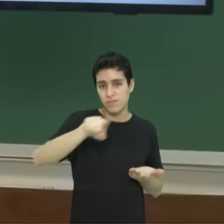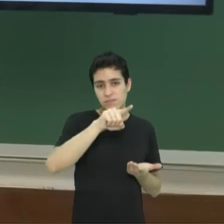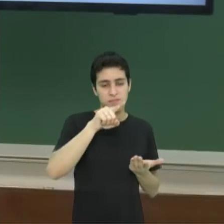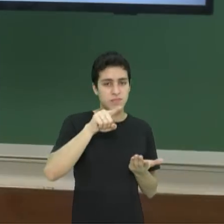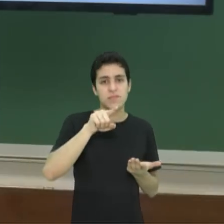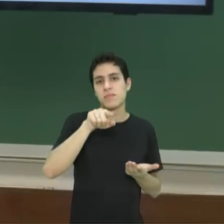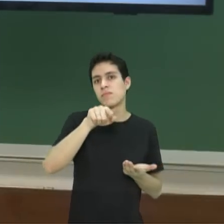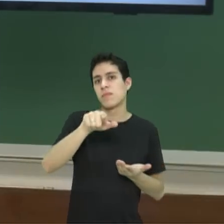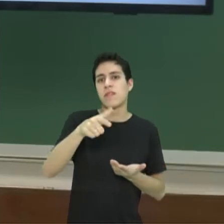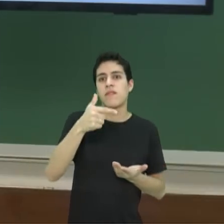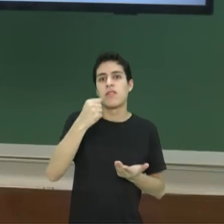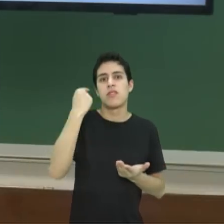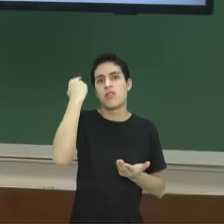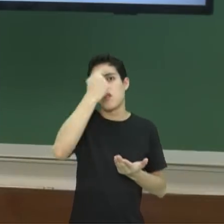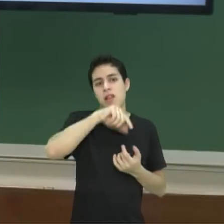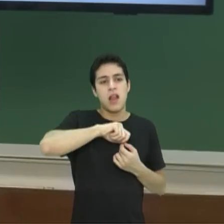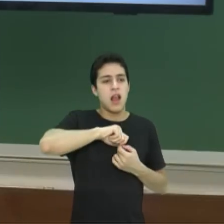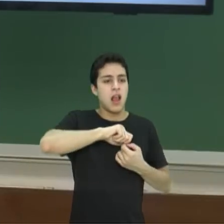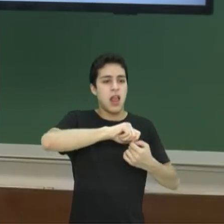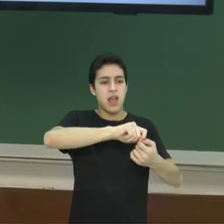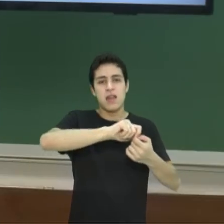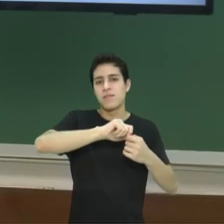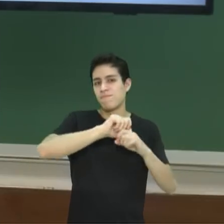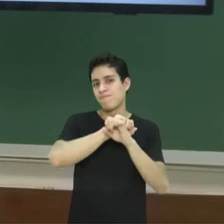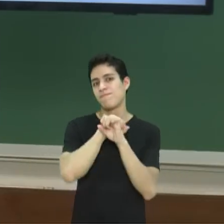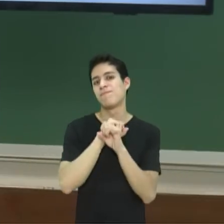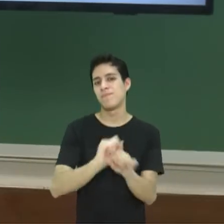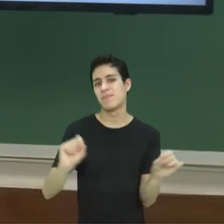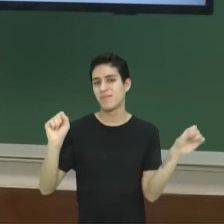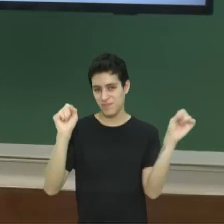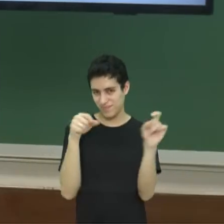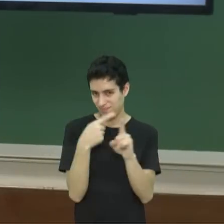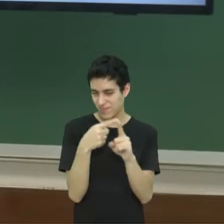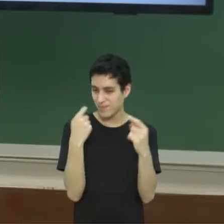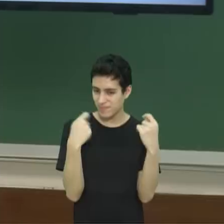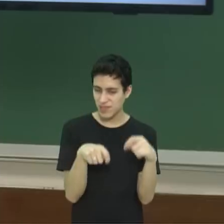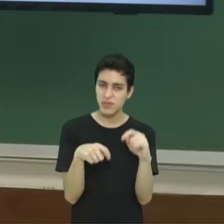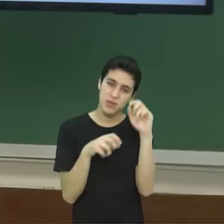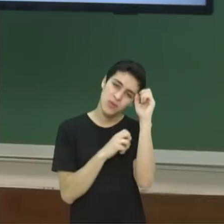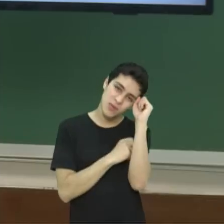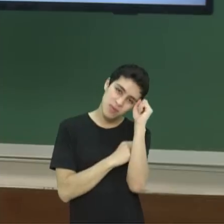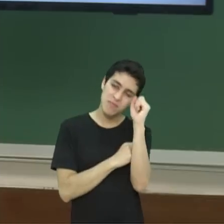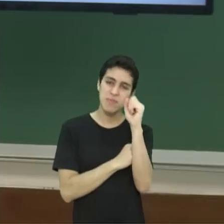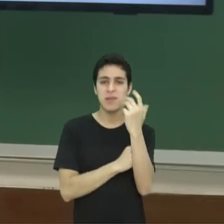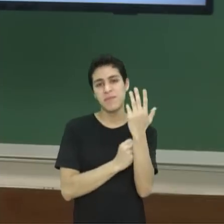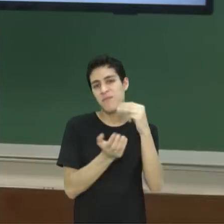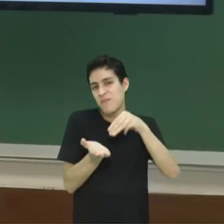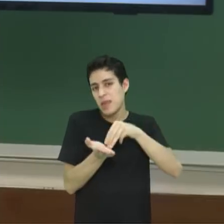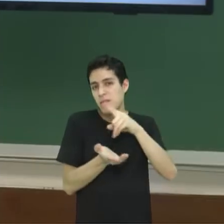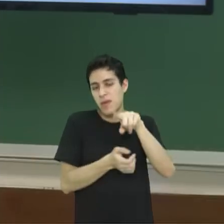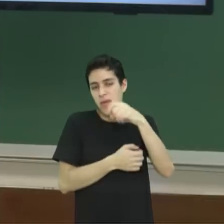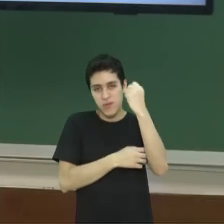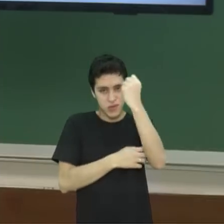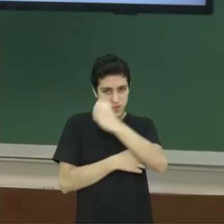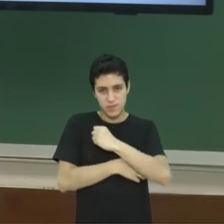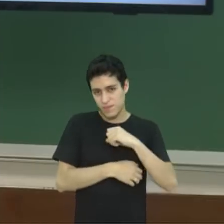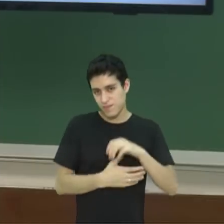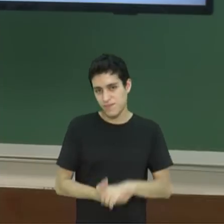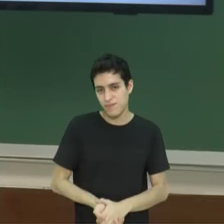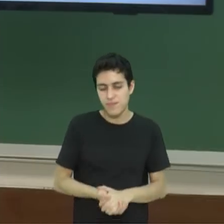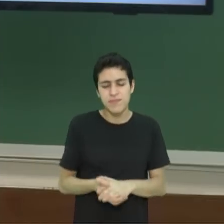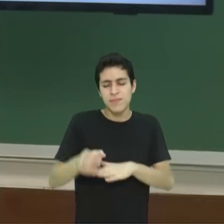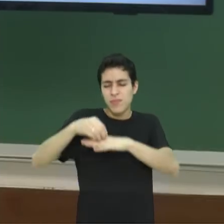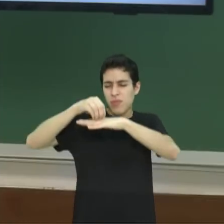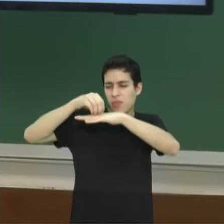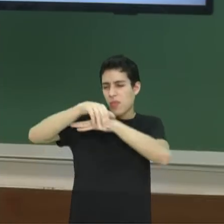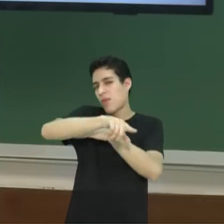fizer 20 horas de afazeres, você já não consegue, porque nós temos que dormir pelo menos por 8 horas, né? Então, a dica